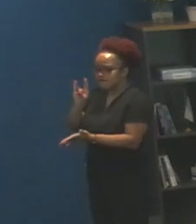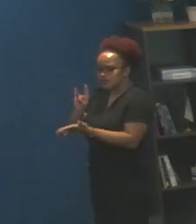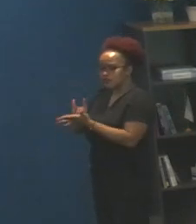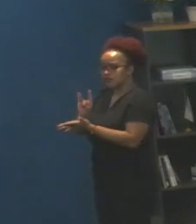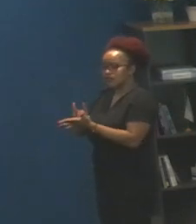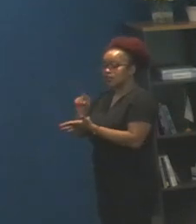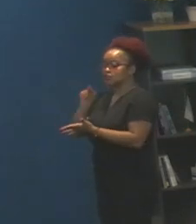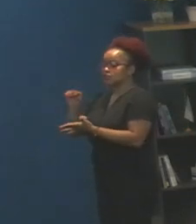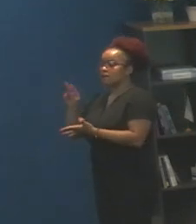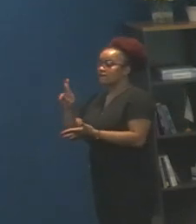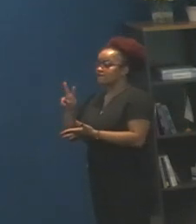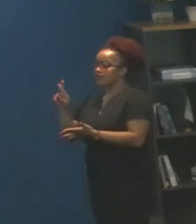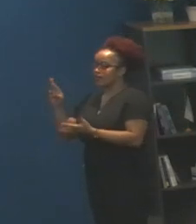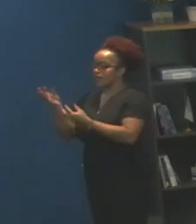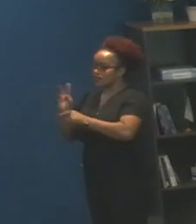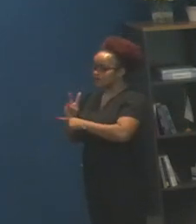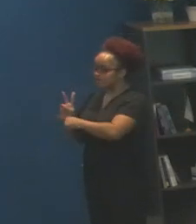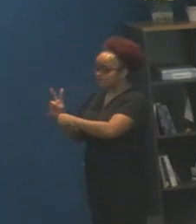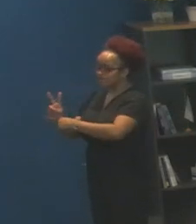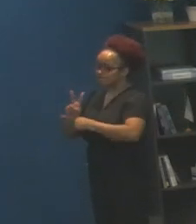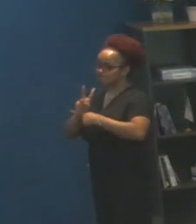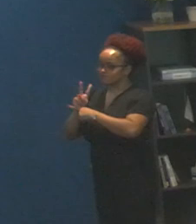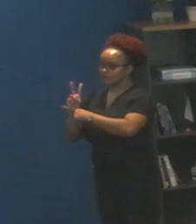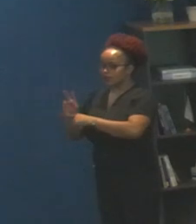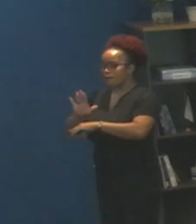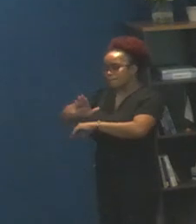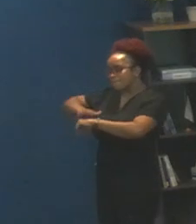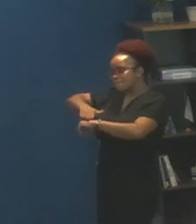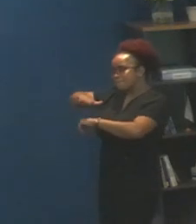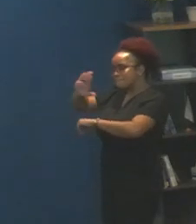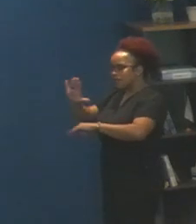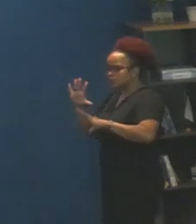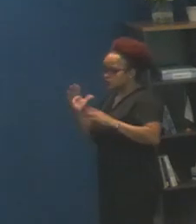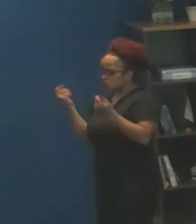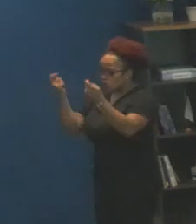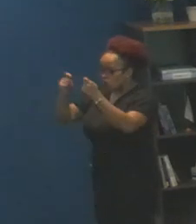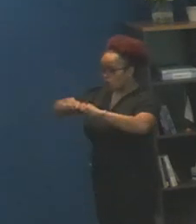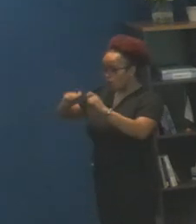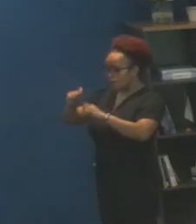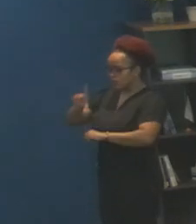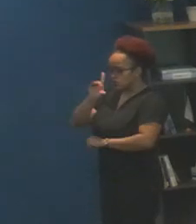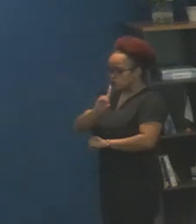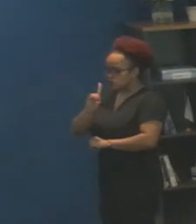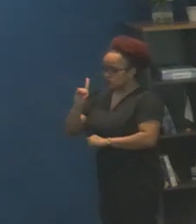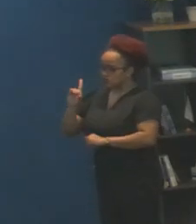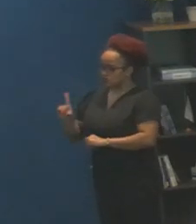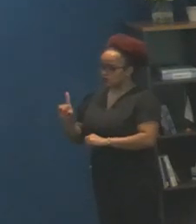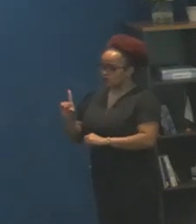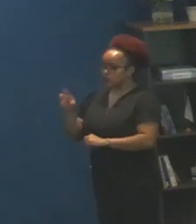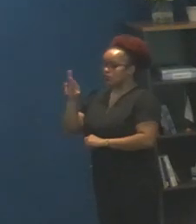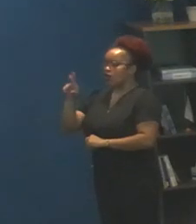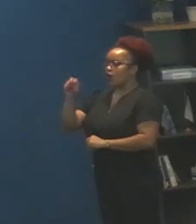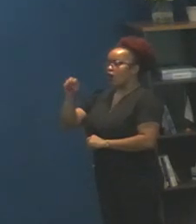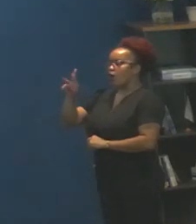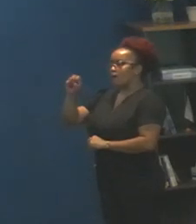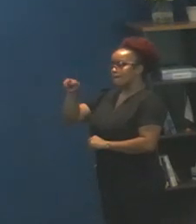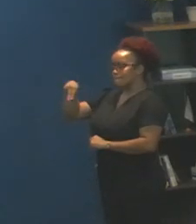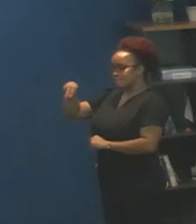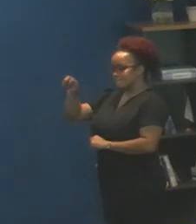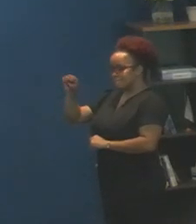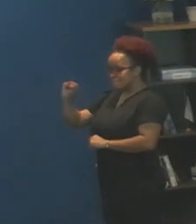a PVR empresta um dos seus mais combativos e competentes diretores, o senhor Rômulo